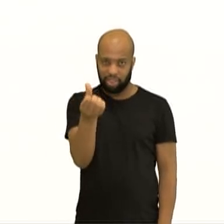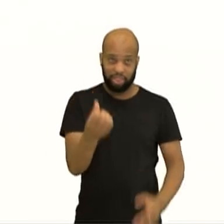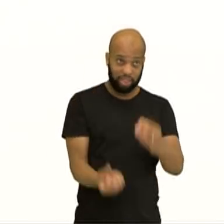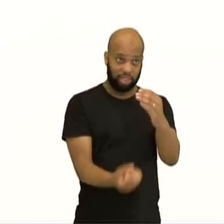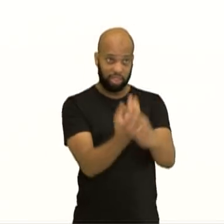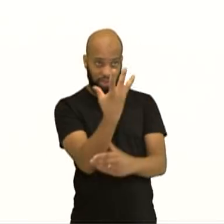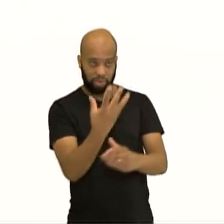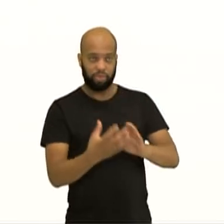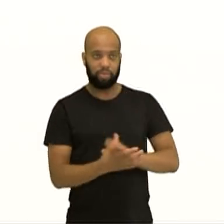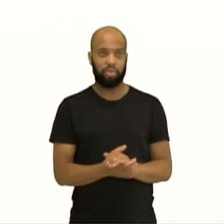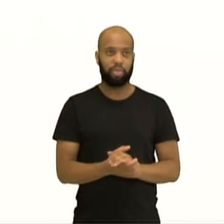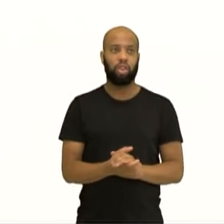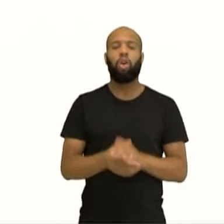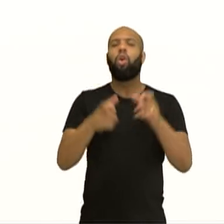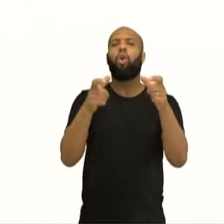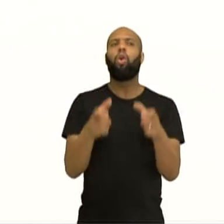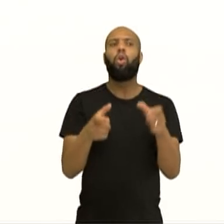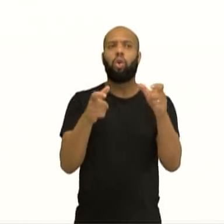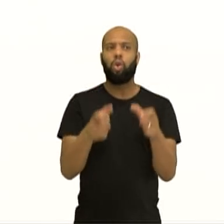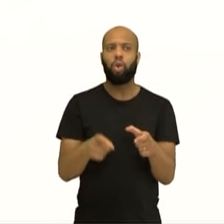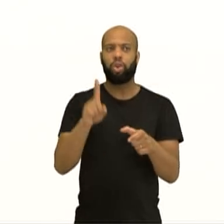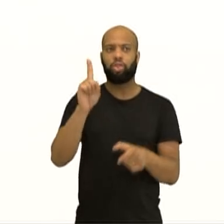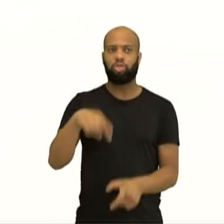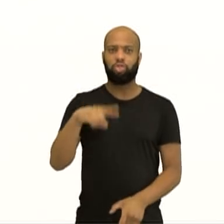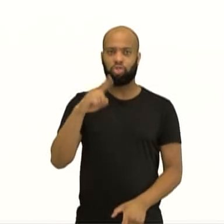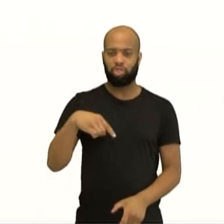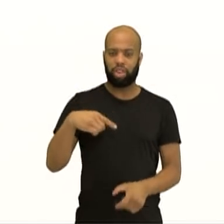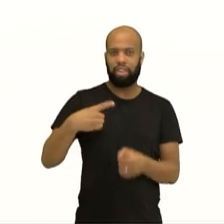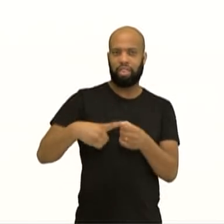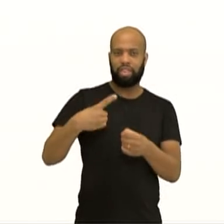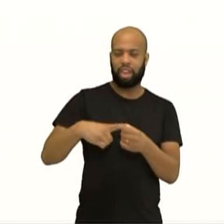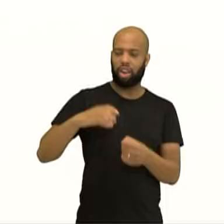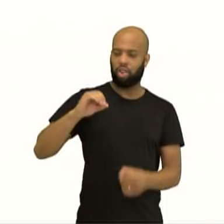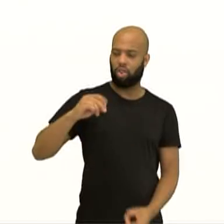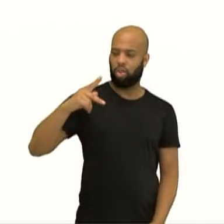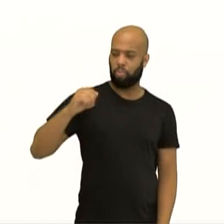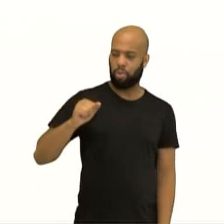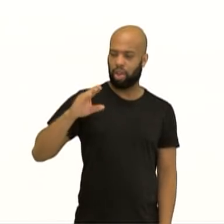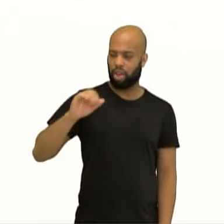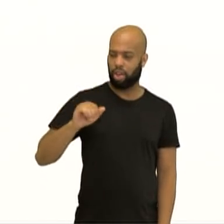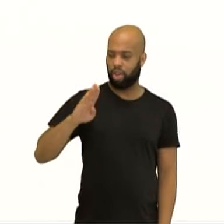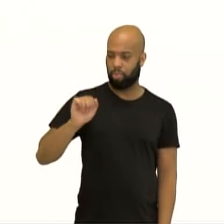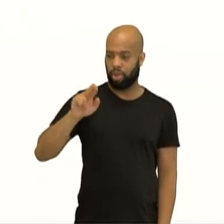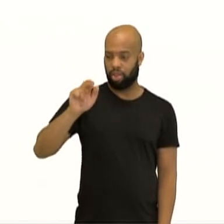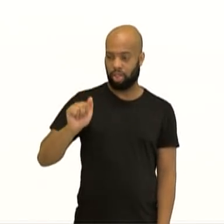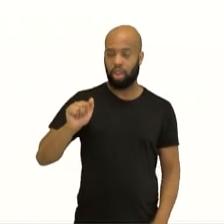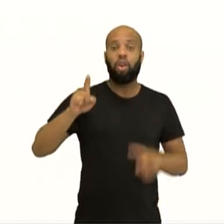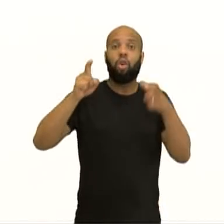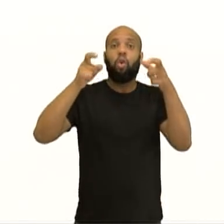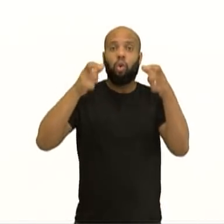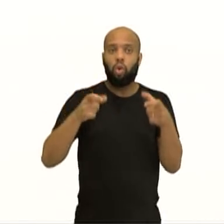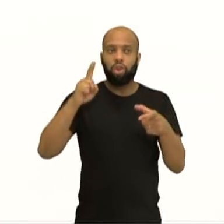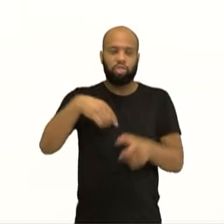1946, tá? O berço foi Copacabana, Rio de Janeiro, tá?